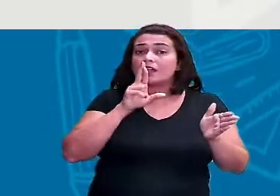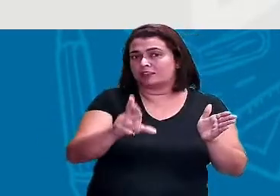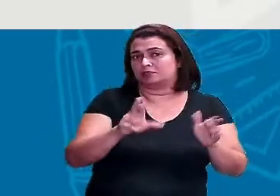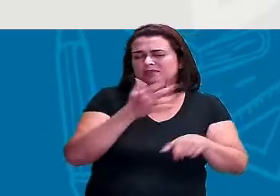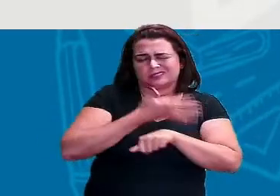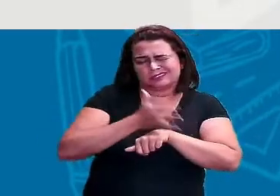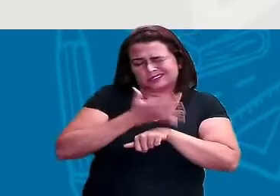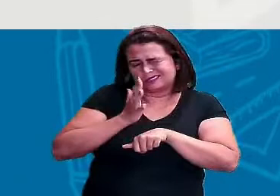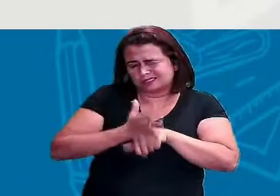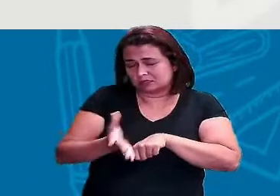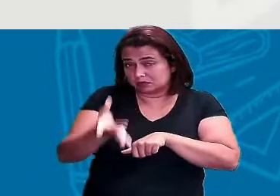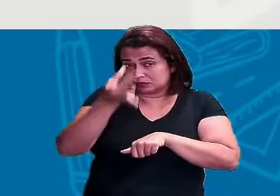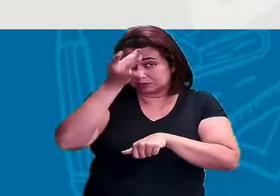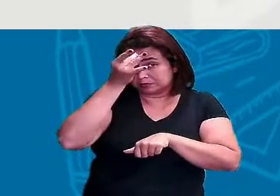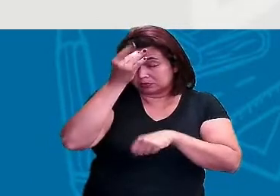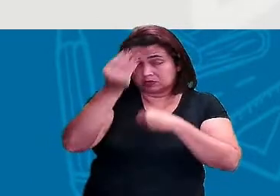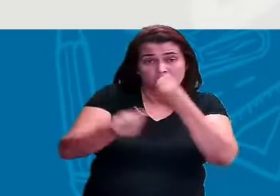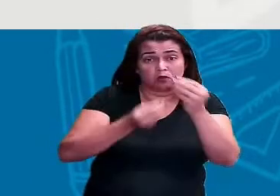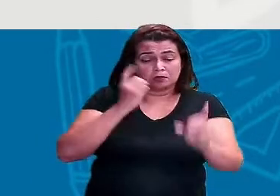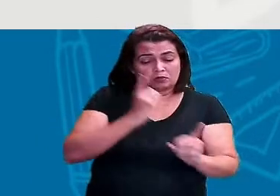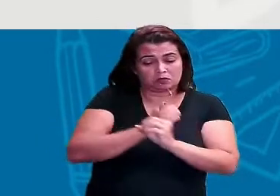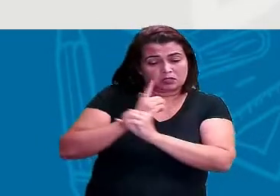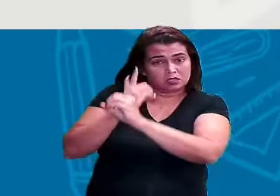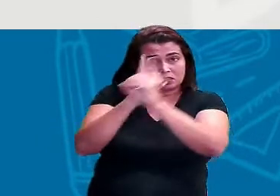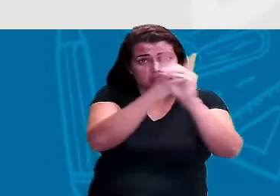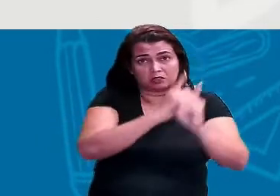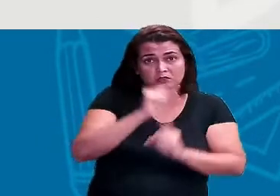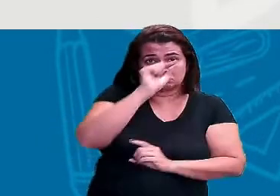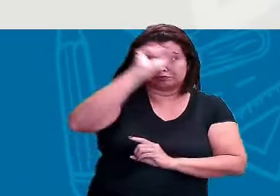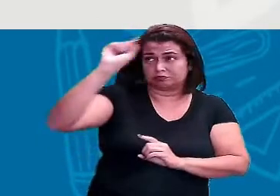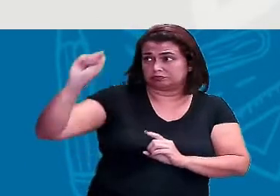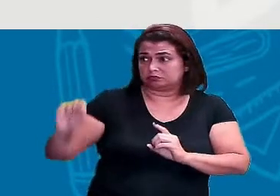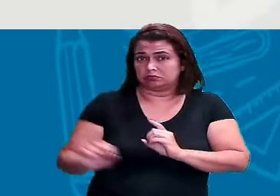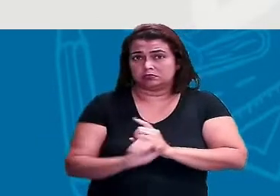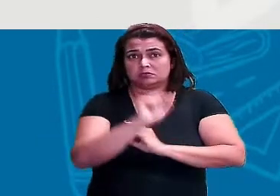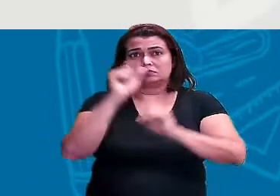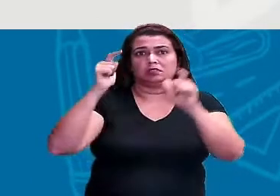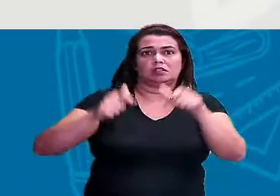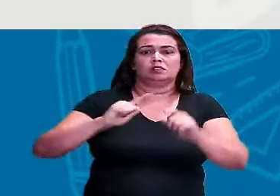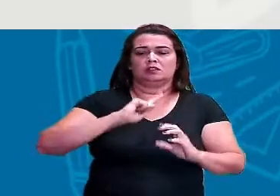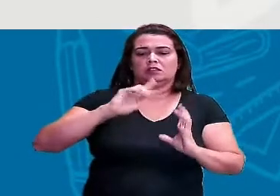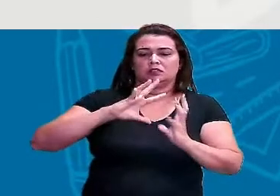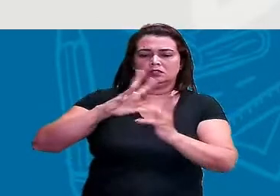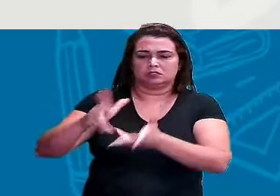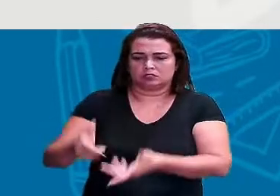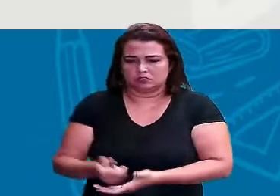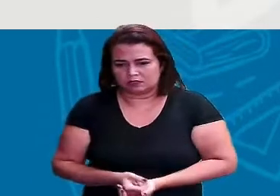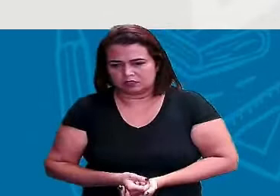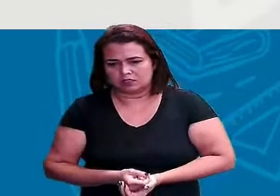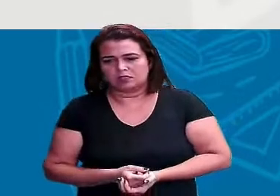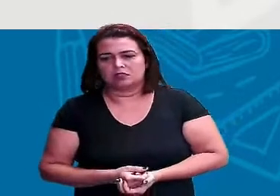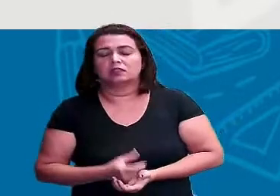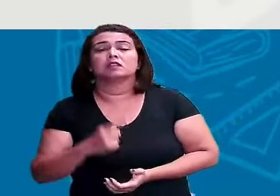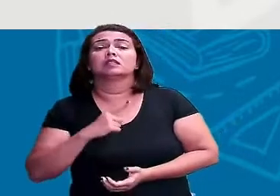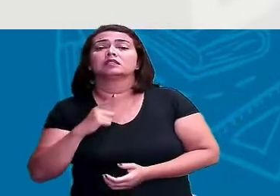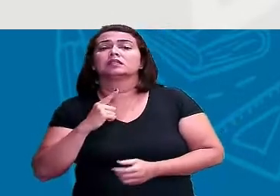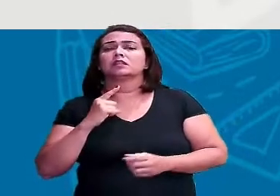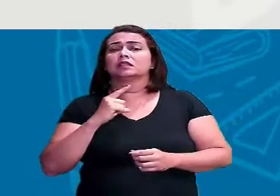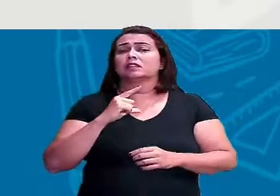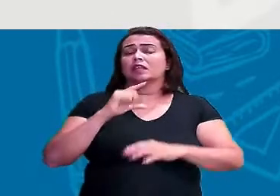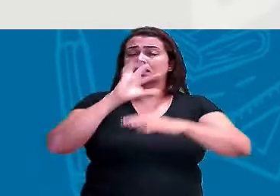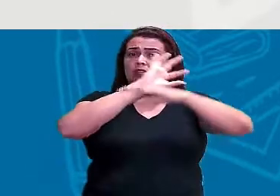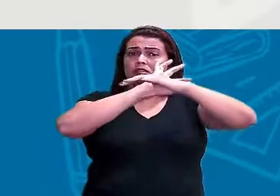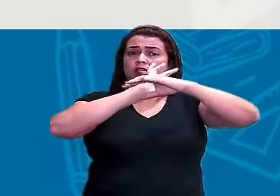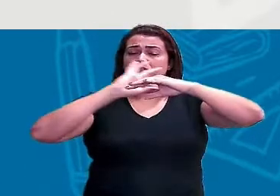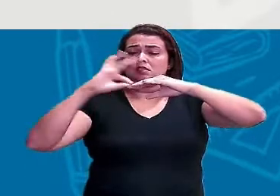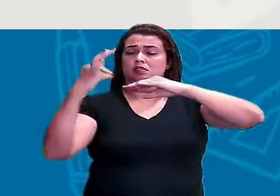exercitar esse tema da localização geográfica, das coordenadas geográficas, certo? Aqui são algumas linhas bem conhecidas